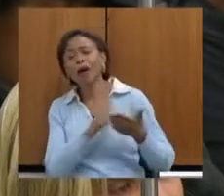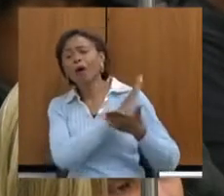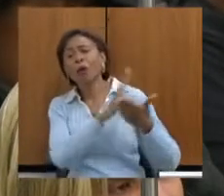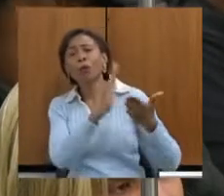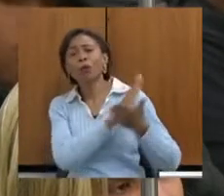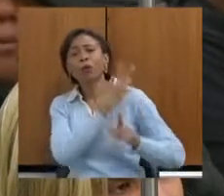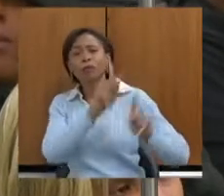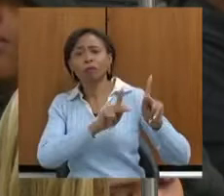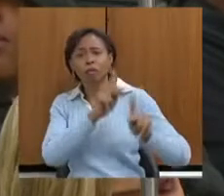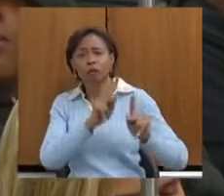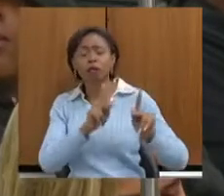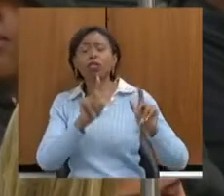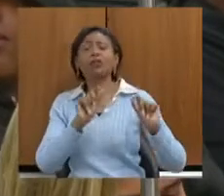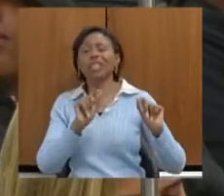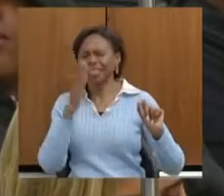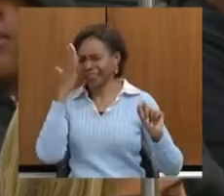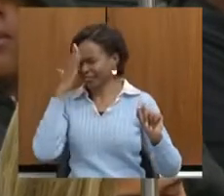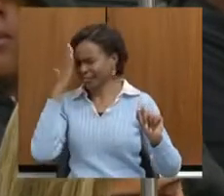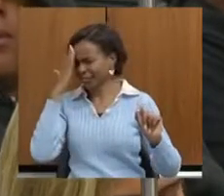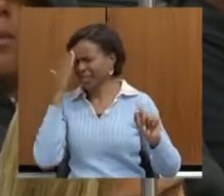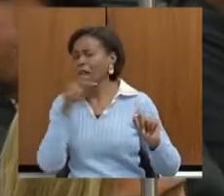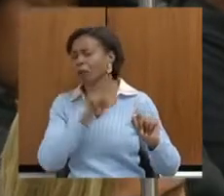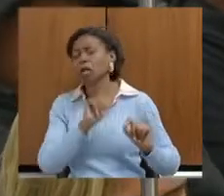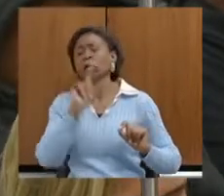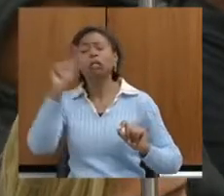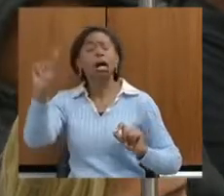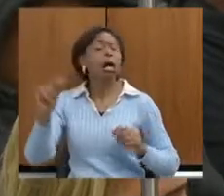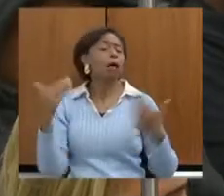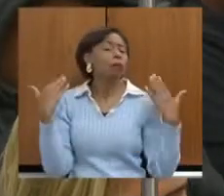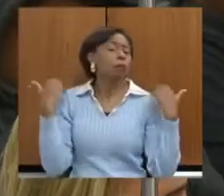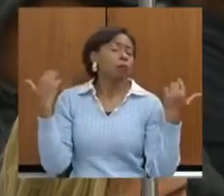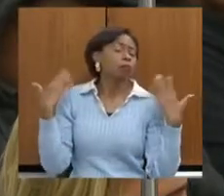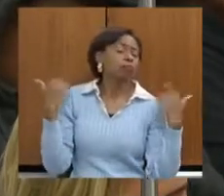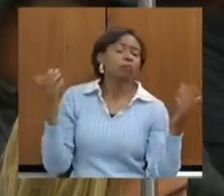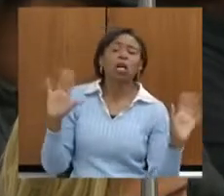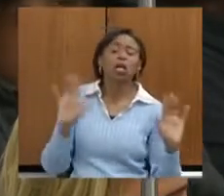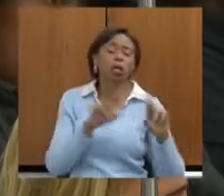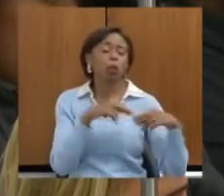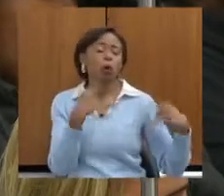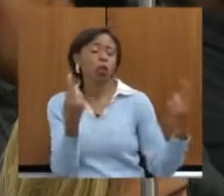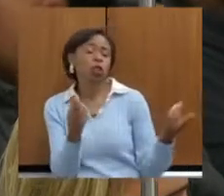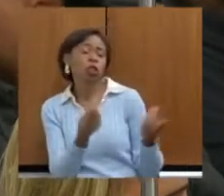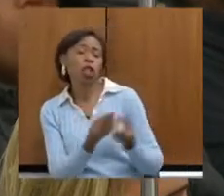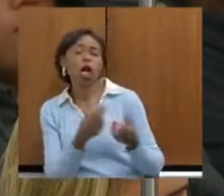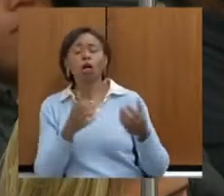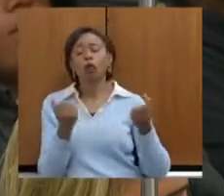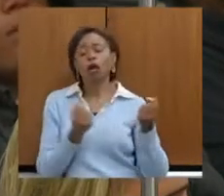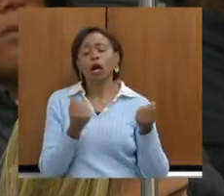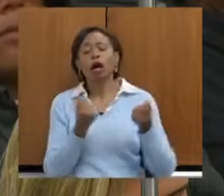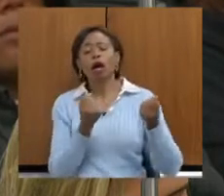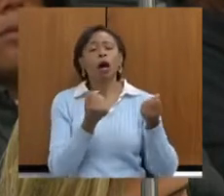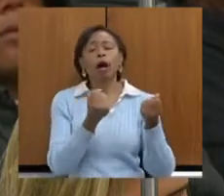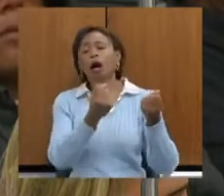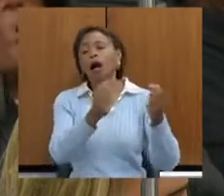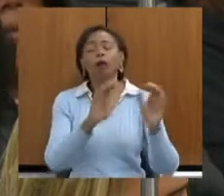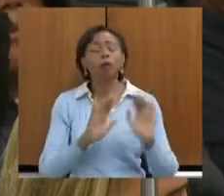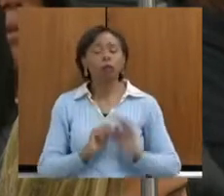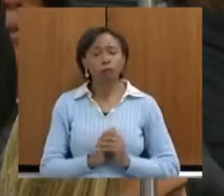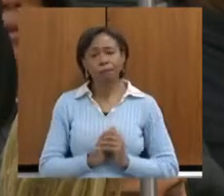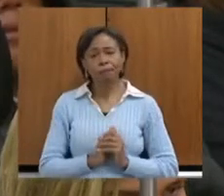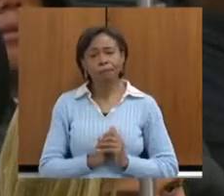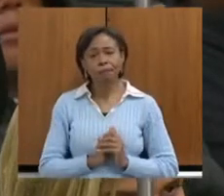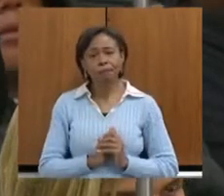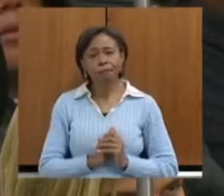sai que a gente sabe sai vai faz uma reunião e até nos seus carrinhos vem